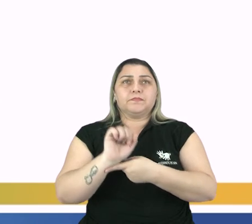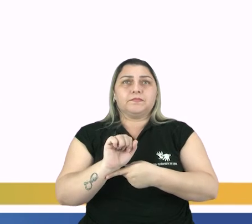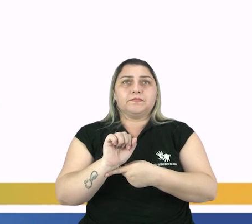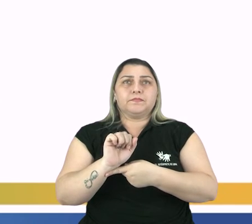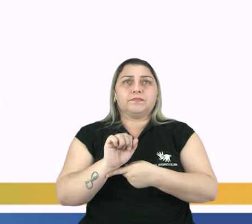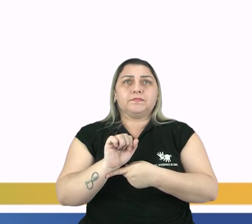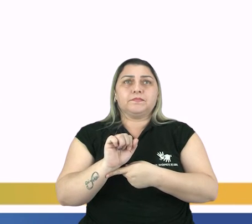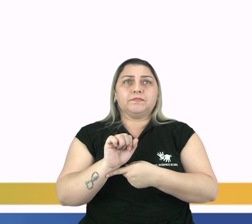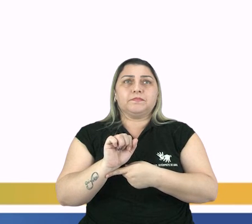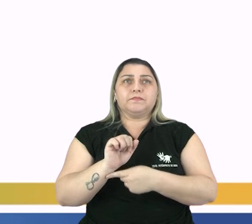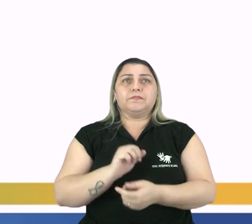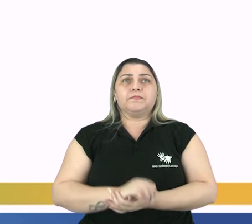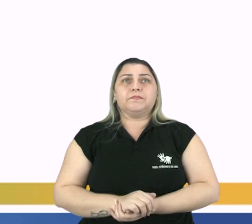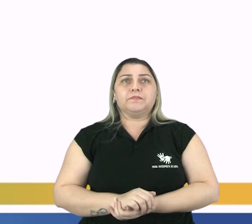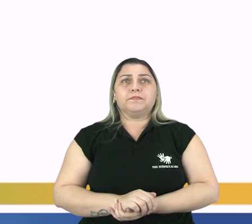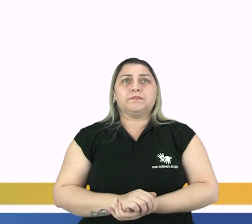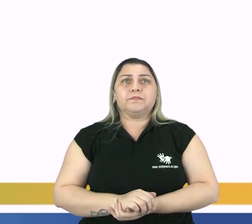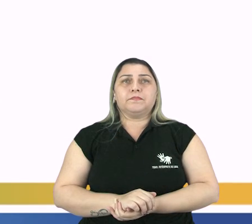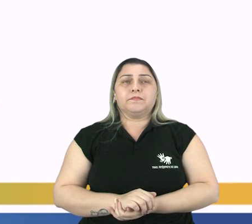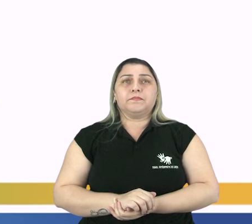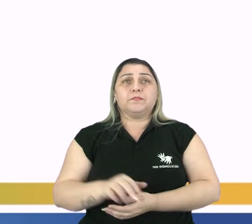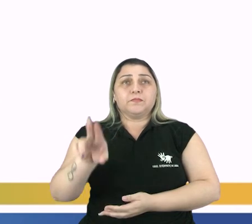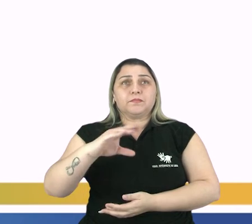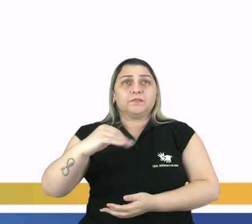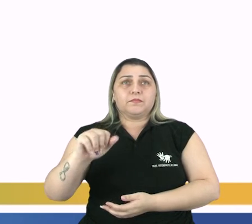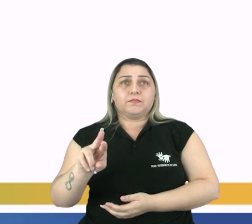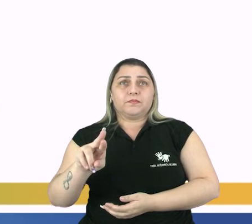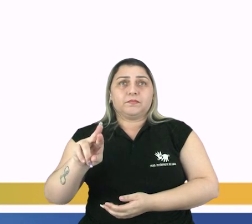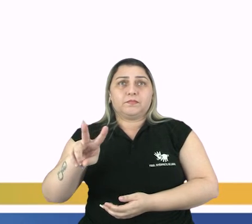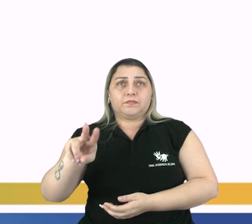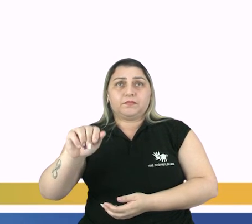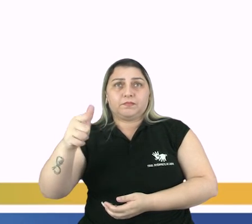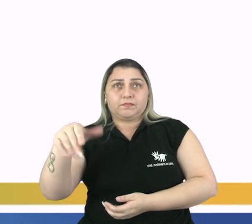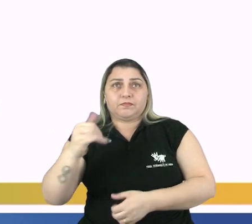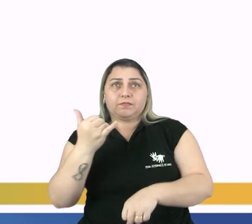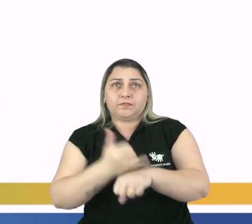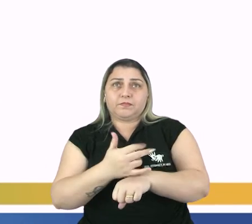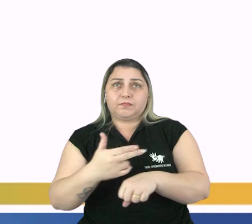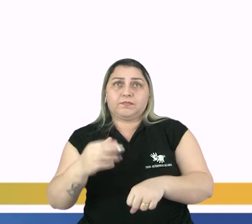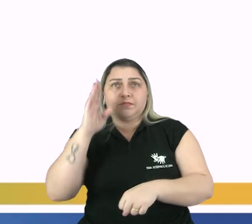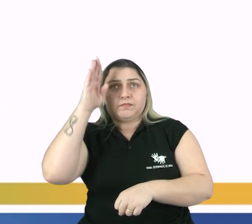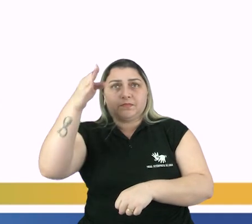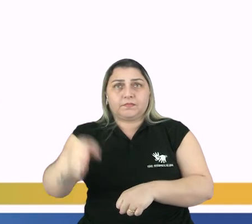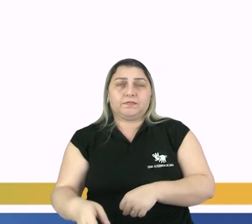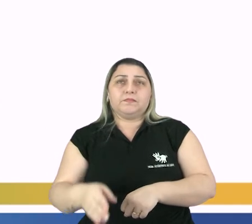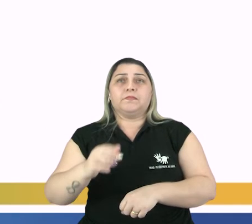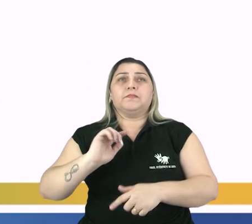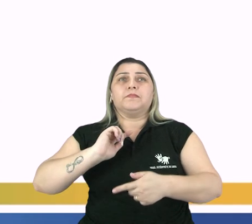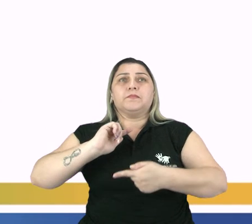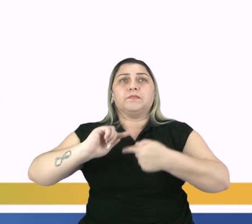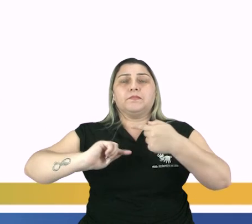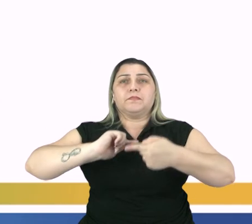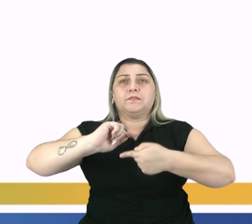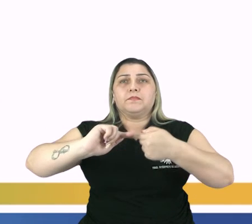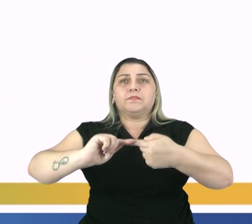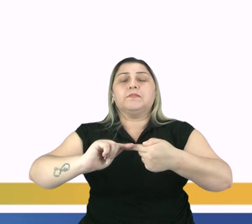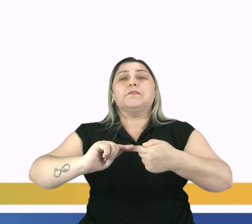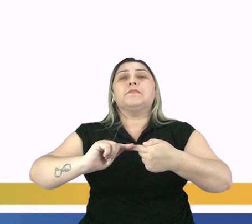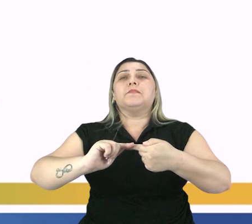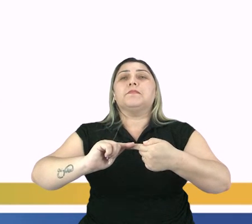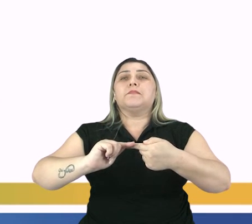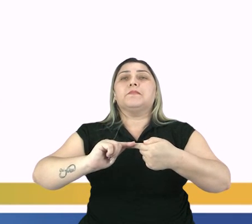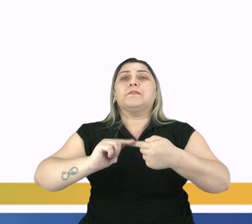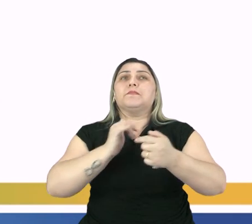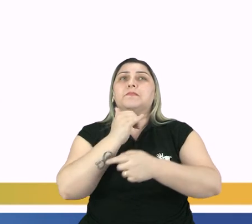foi marcada pelo... O que é que marcou a terceira? Vamos lá, letra A. Emprego do carvão mineral como principal meio para a geração de